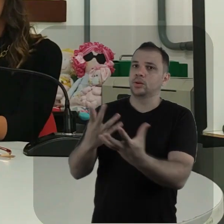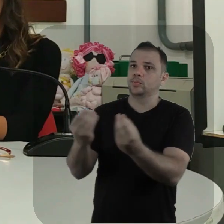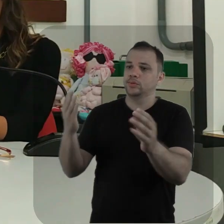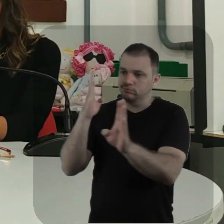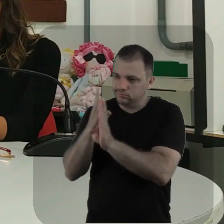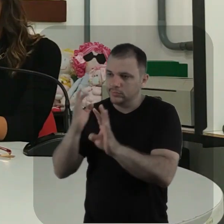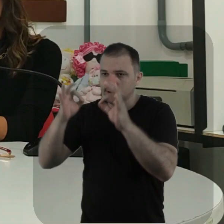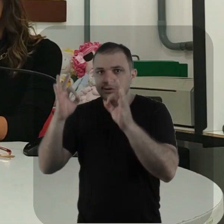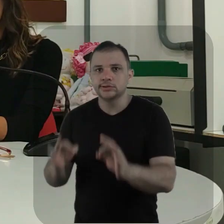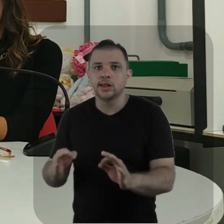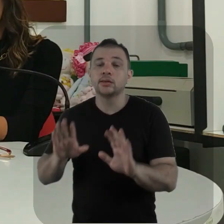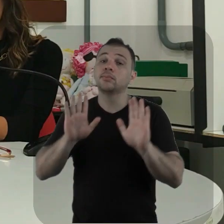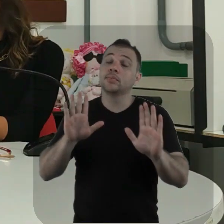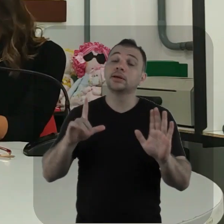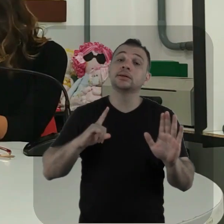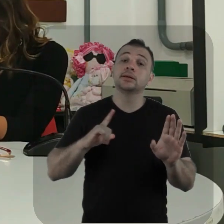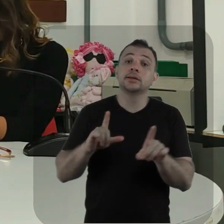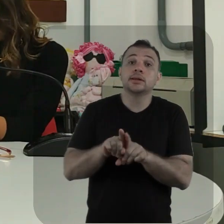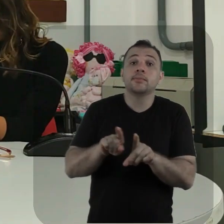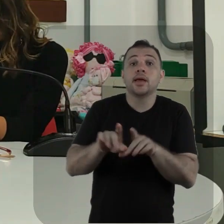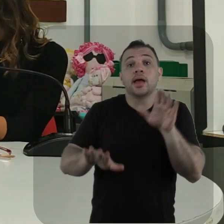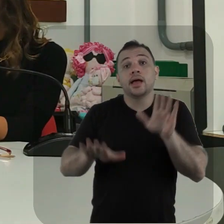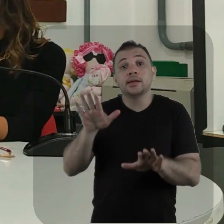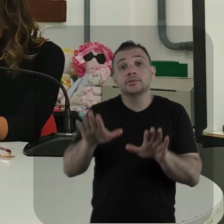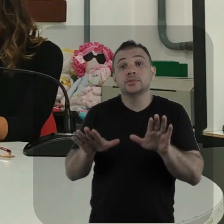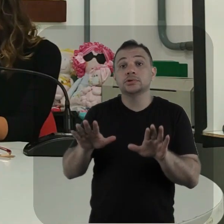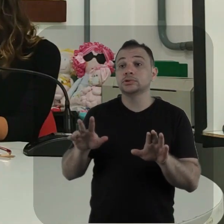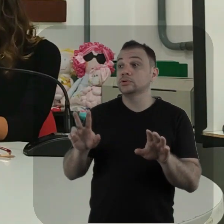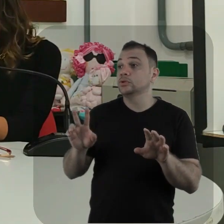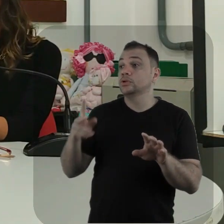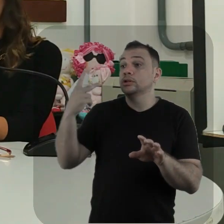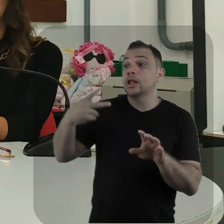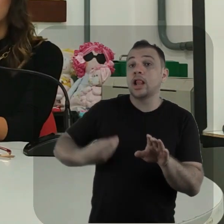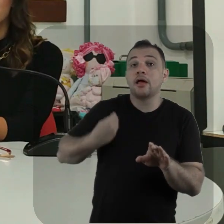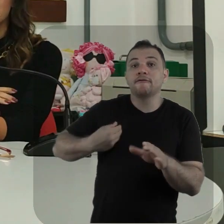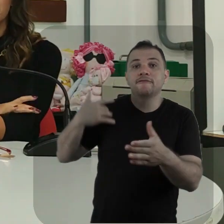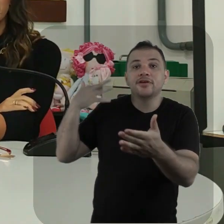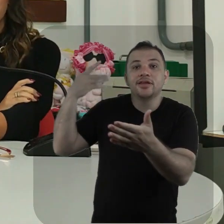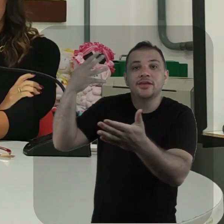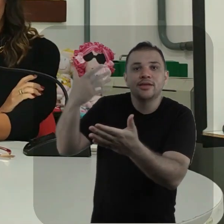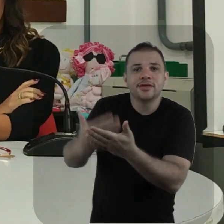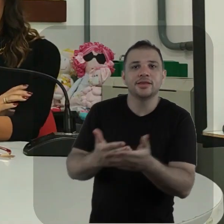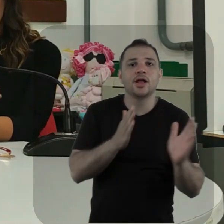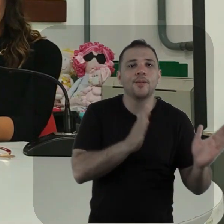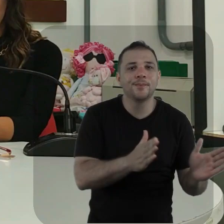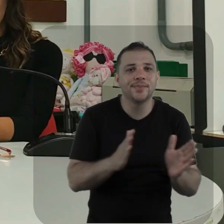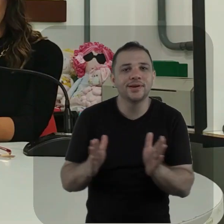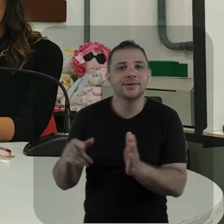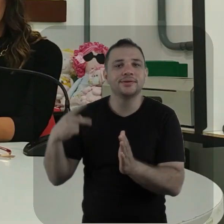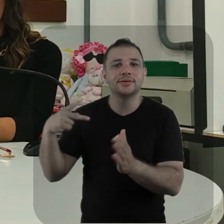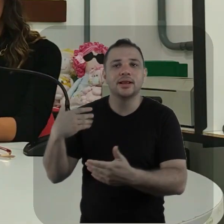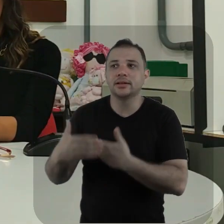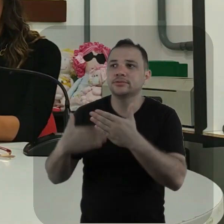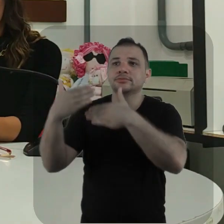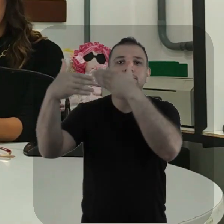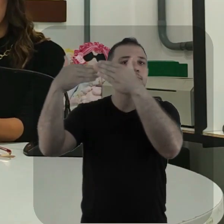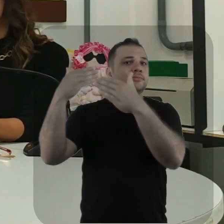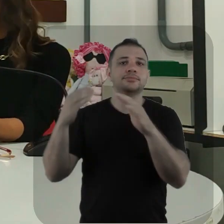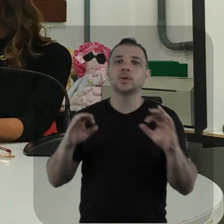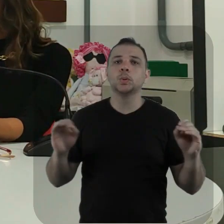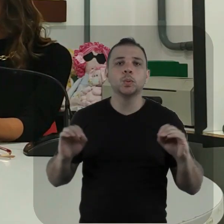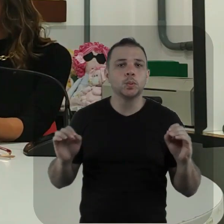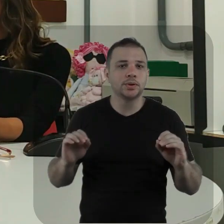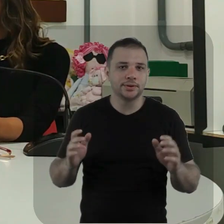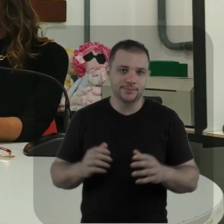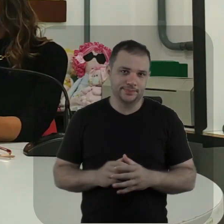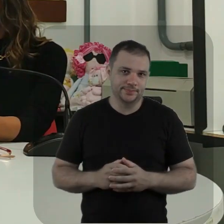a desconsideração do próprio ciclo de vida, da etapa de desenvolvimento da criança. Eu vejo que hoje a gente vive numa